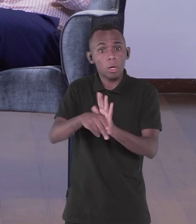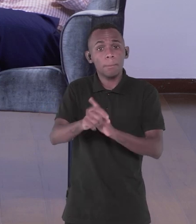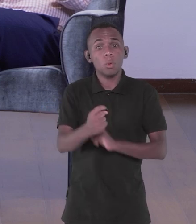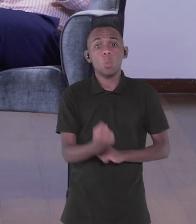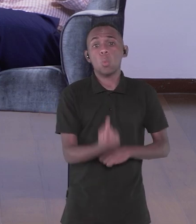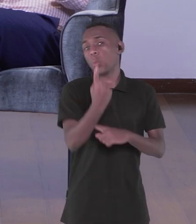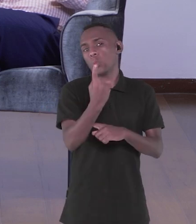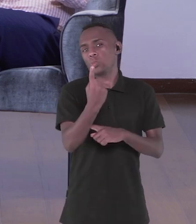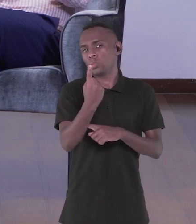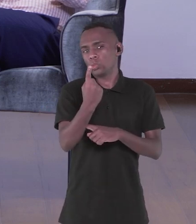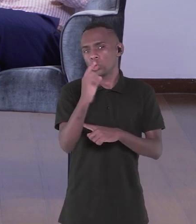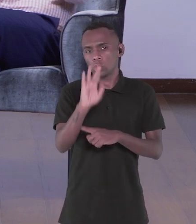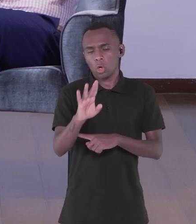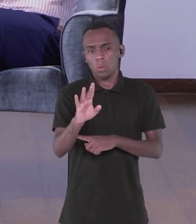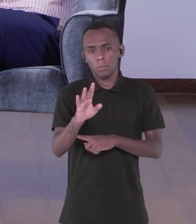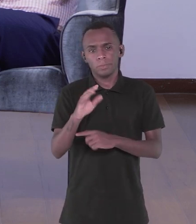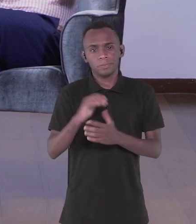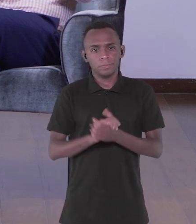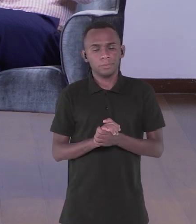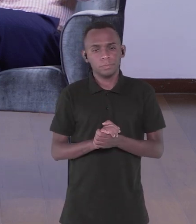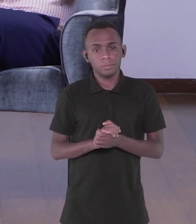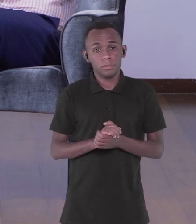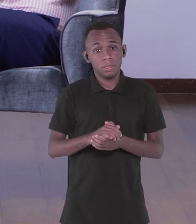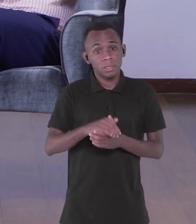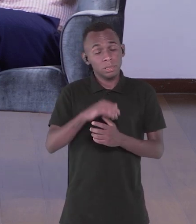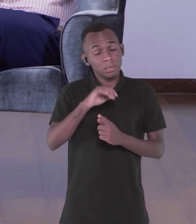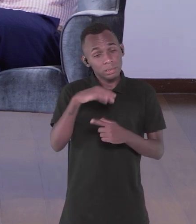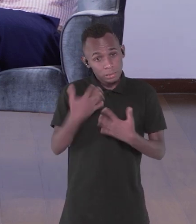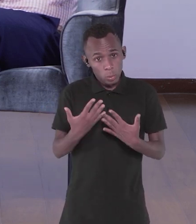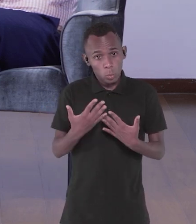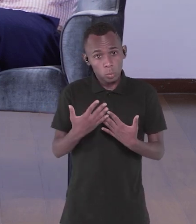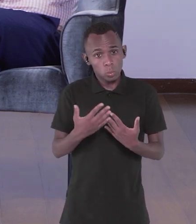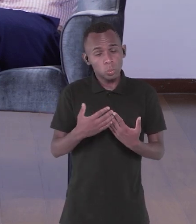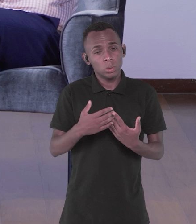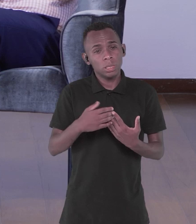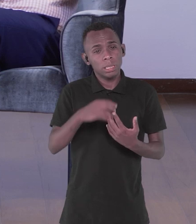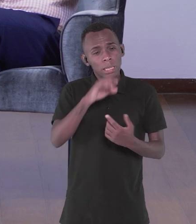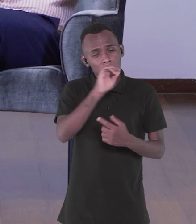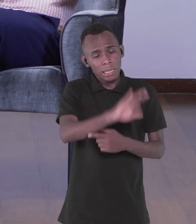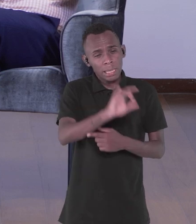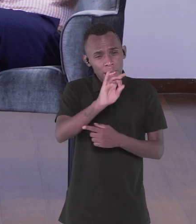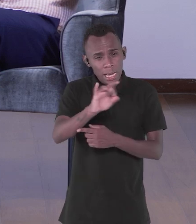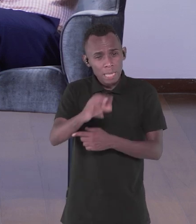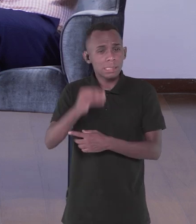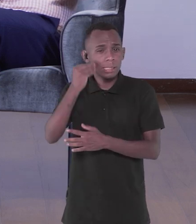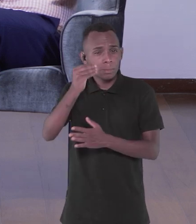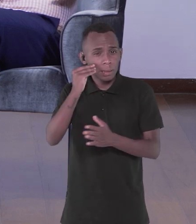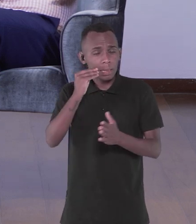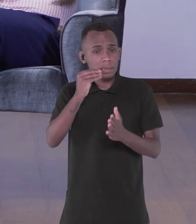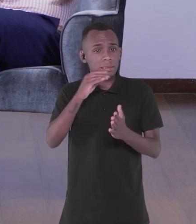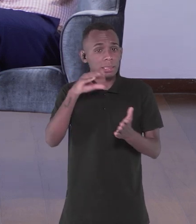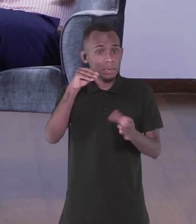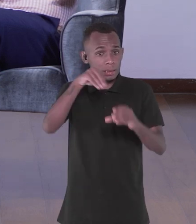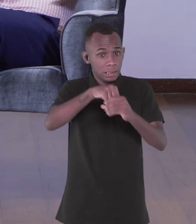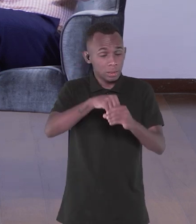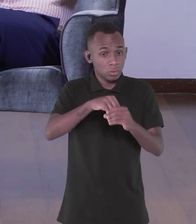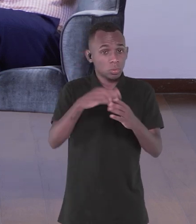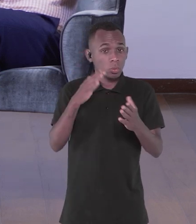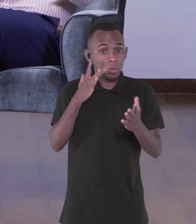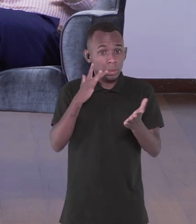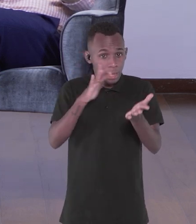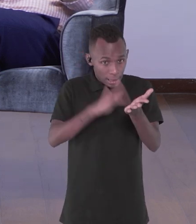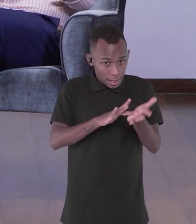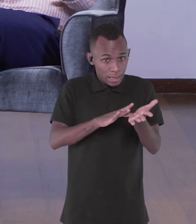personagem fictício. Então, cada um daqueles relatos que eu trago na carta, eles são praticamente